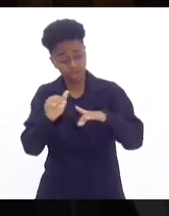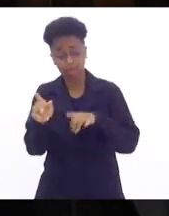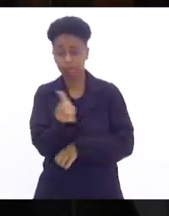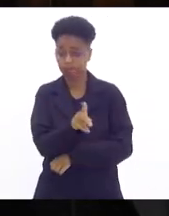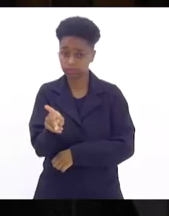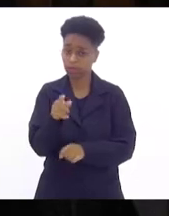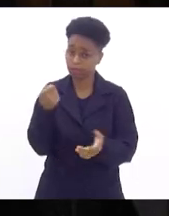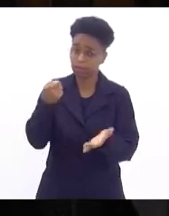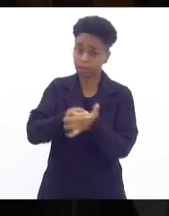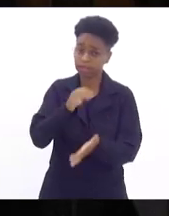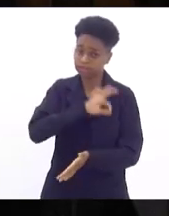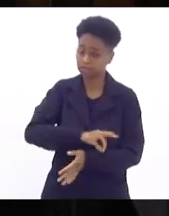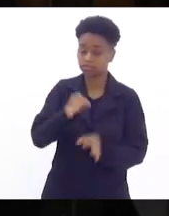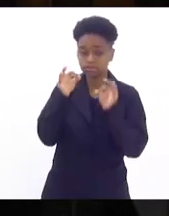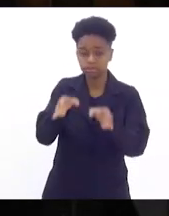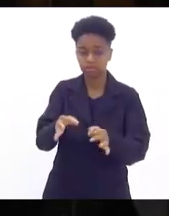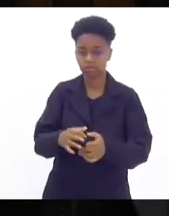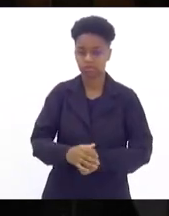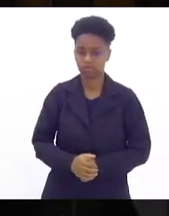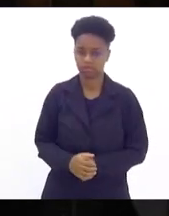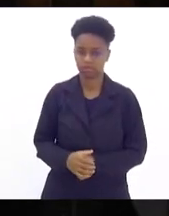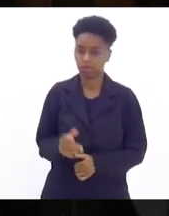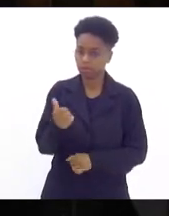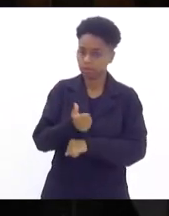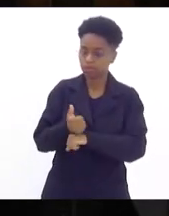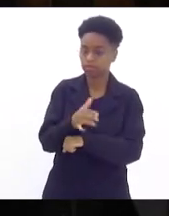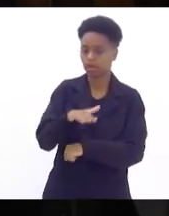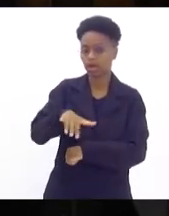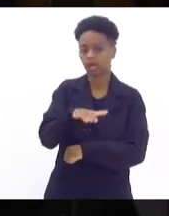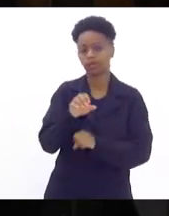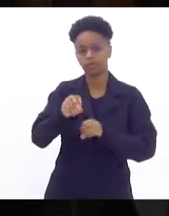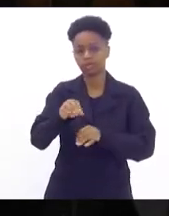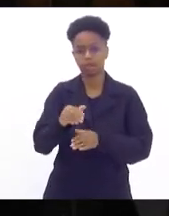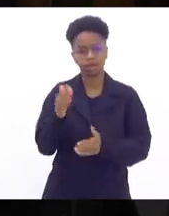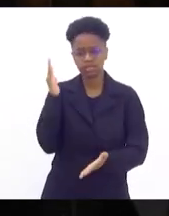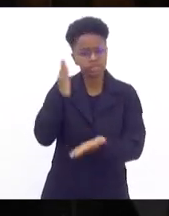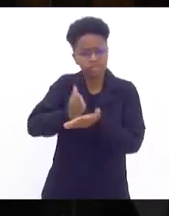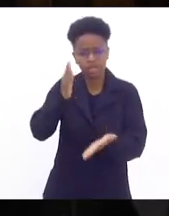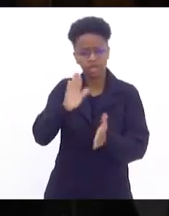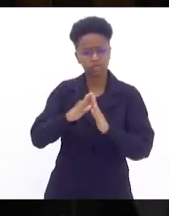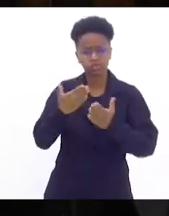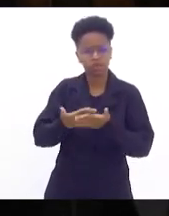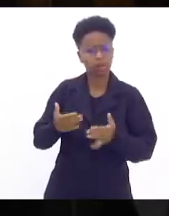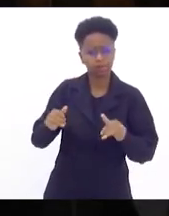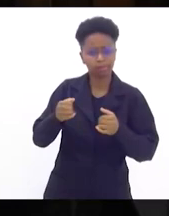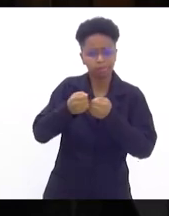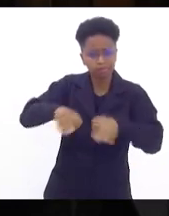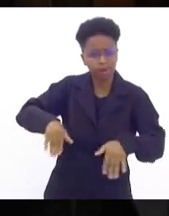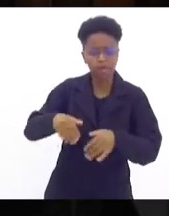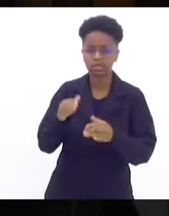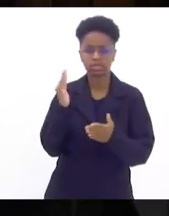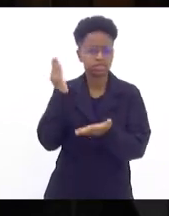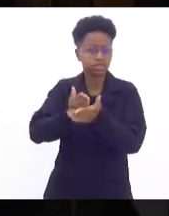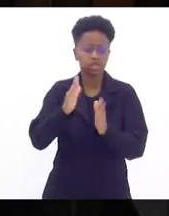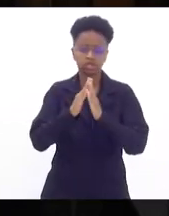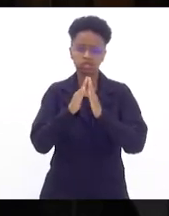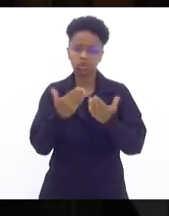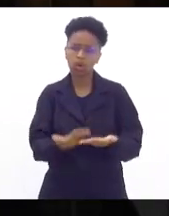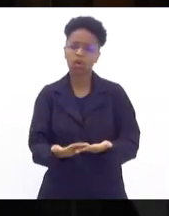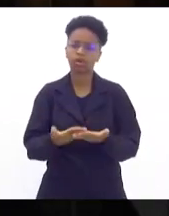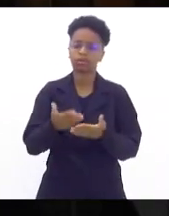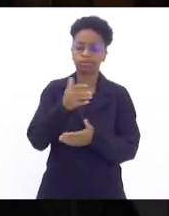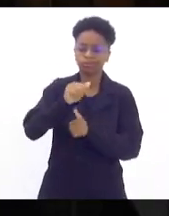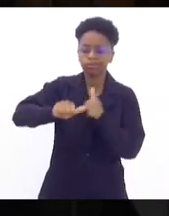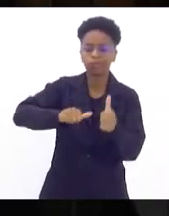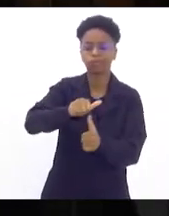e paga o salário Digno aos profissionais de educação chega das escolas serem maltratadas chega das escolas estarem se